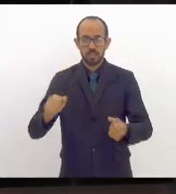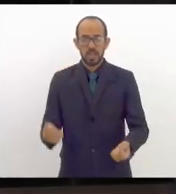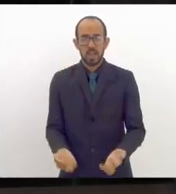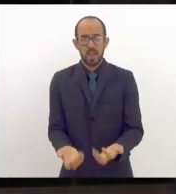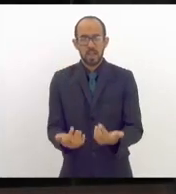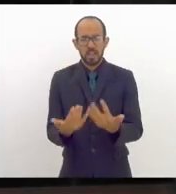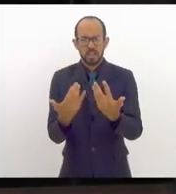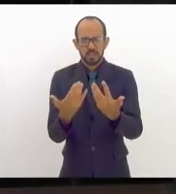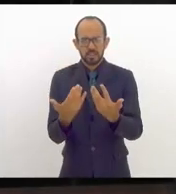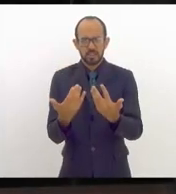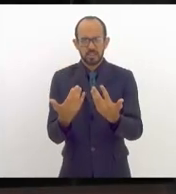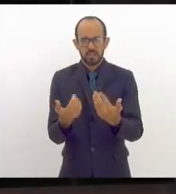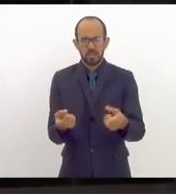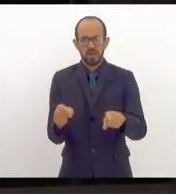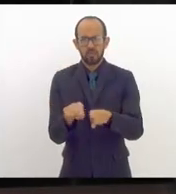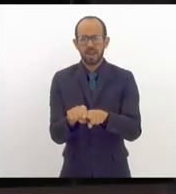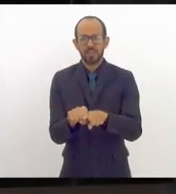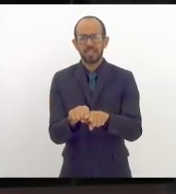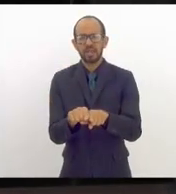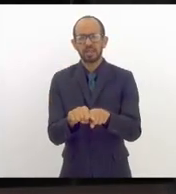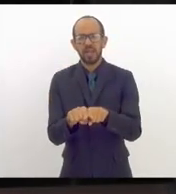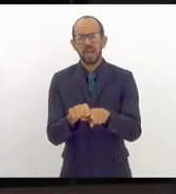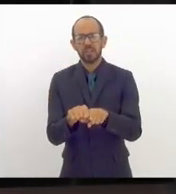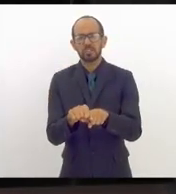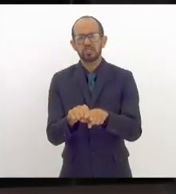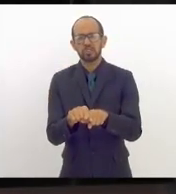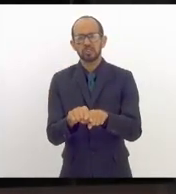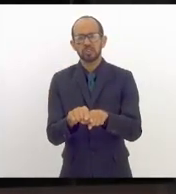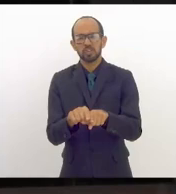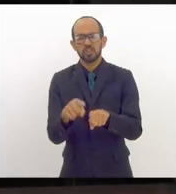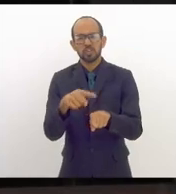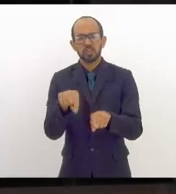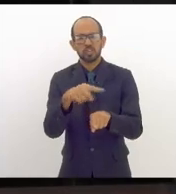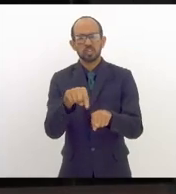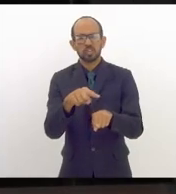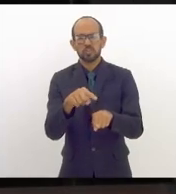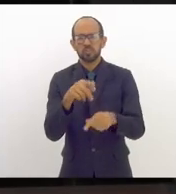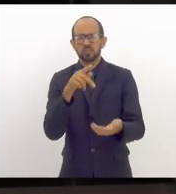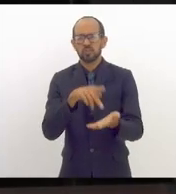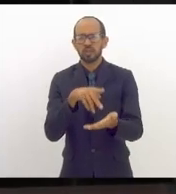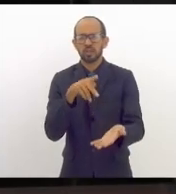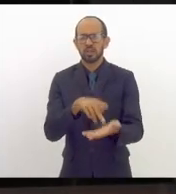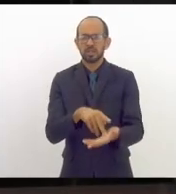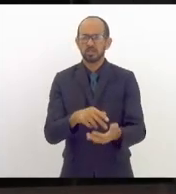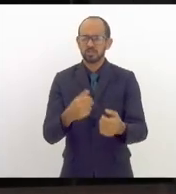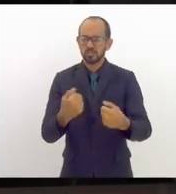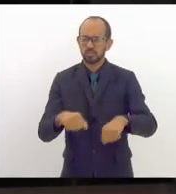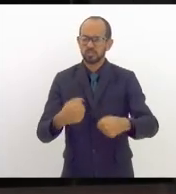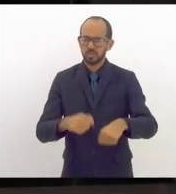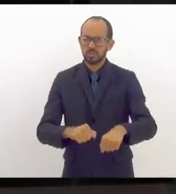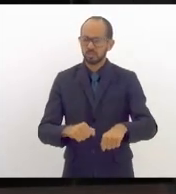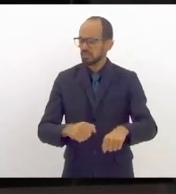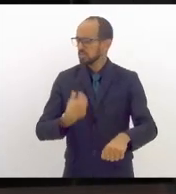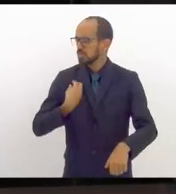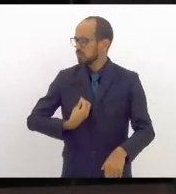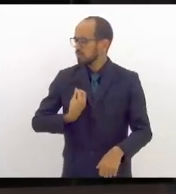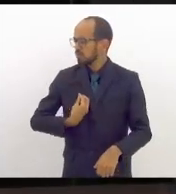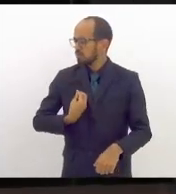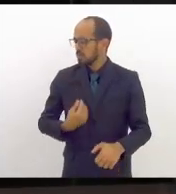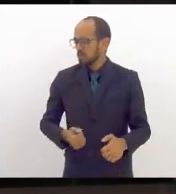Fraternidade isso daí nós Realmente vamos ter que conviver e